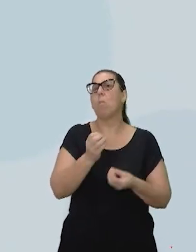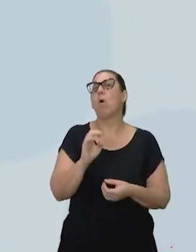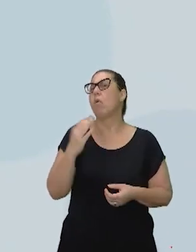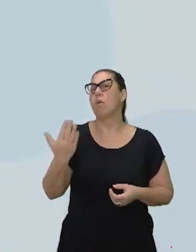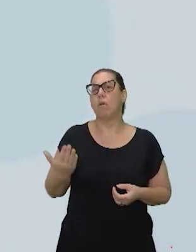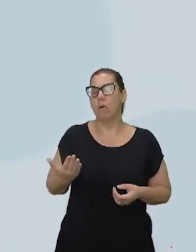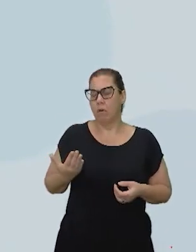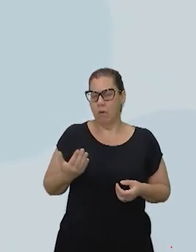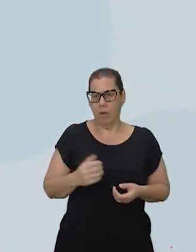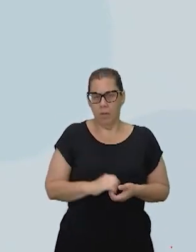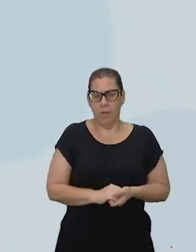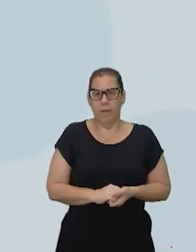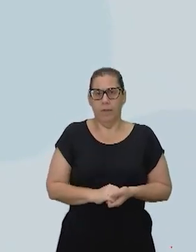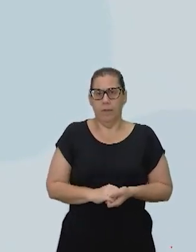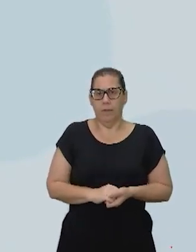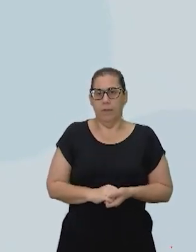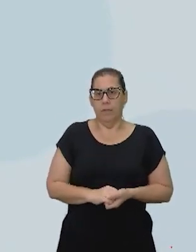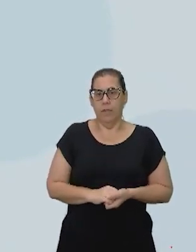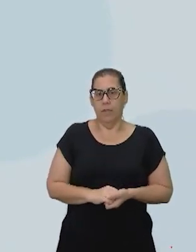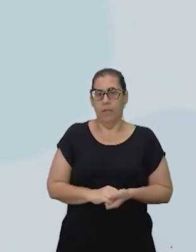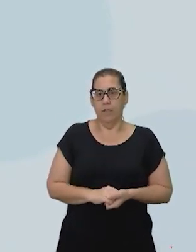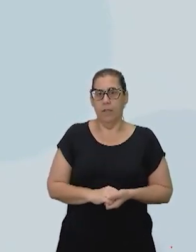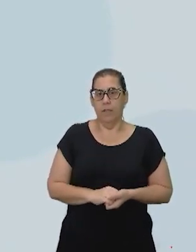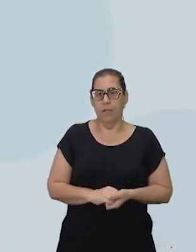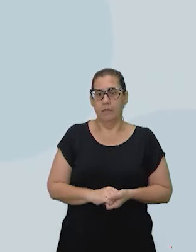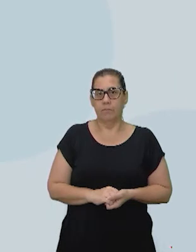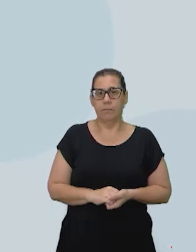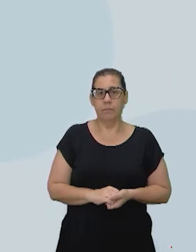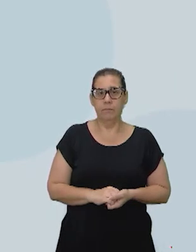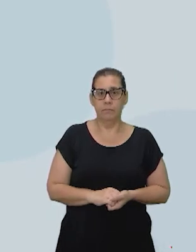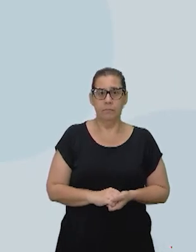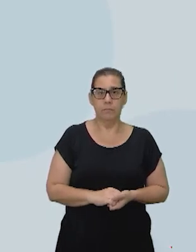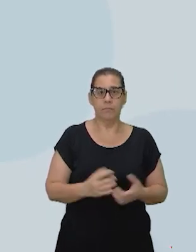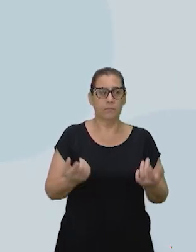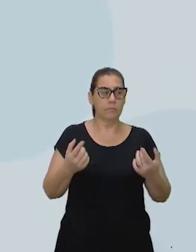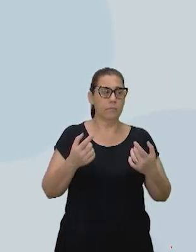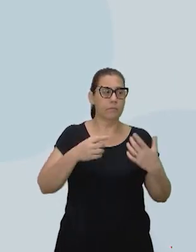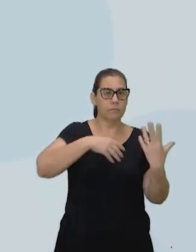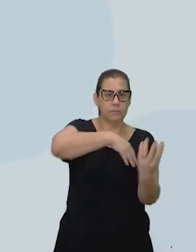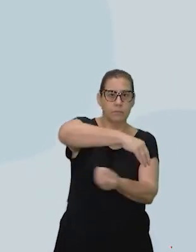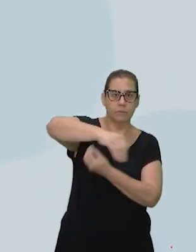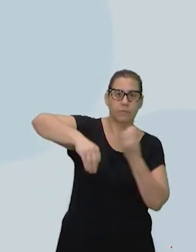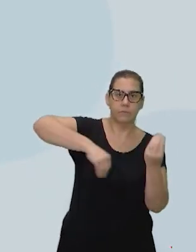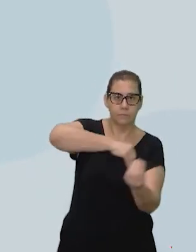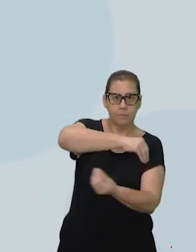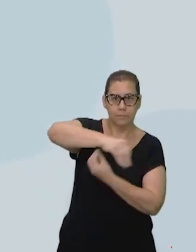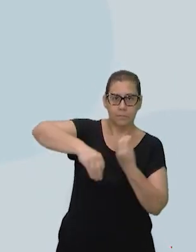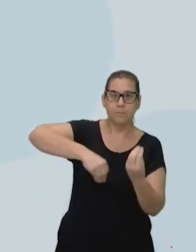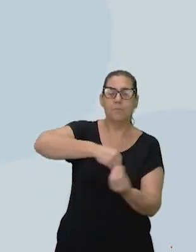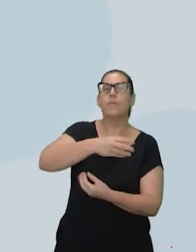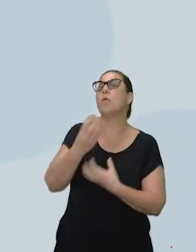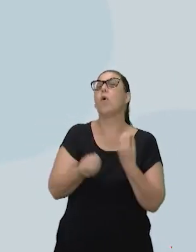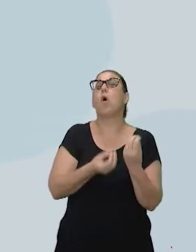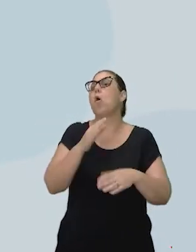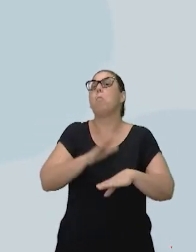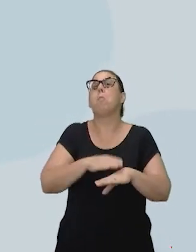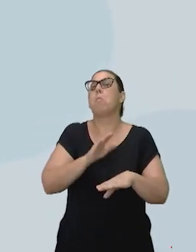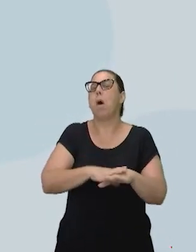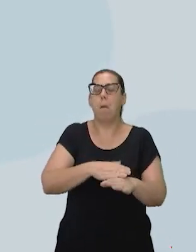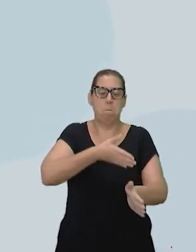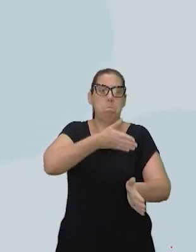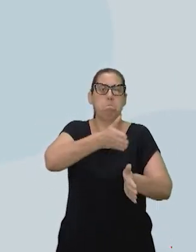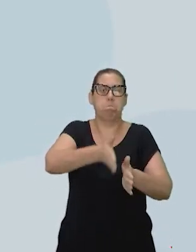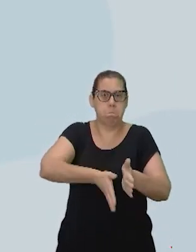assim, numa forma cíclica. Então, a brincadeira é o seguinte, como é que faz a máquina a